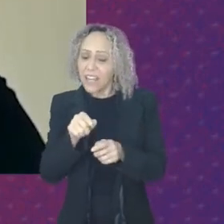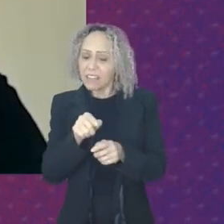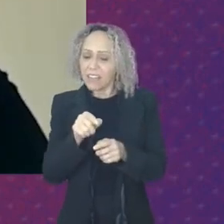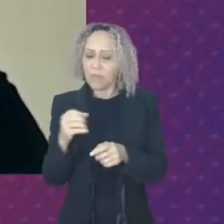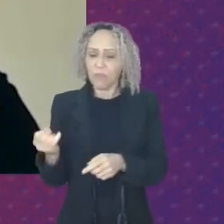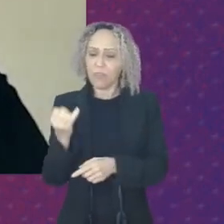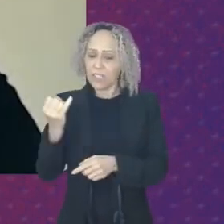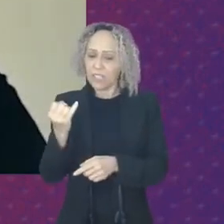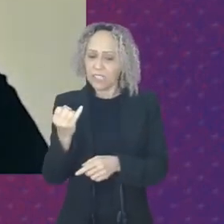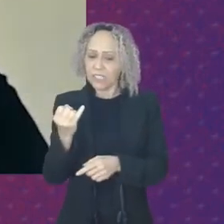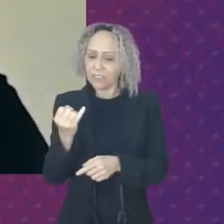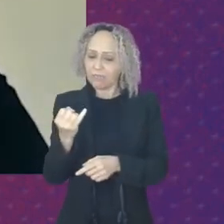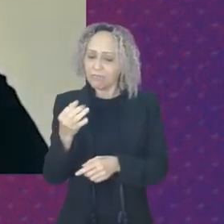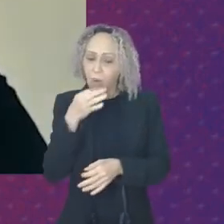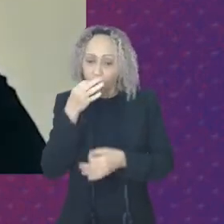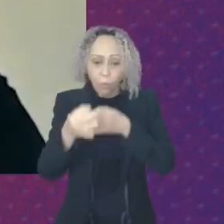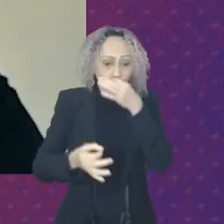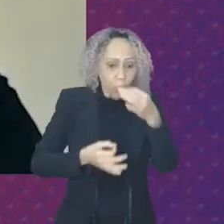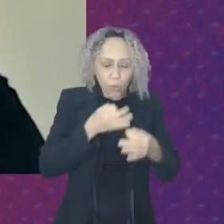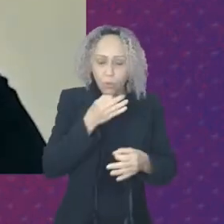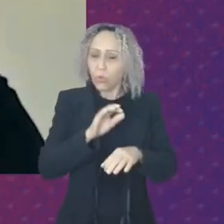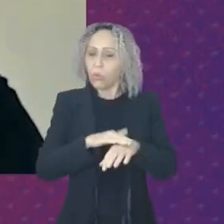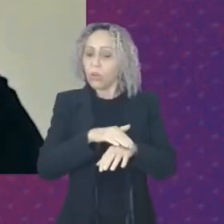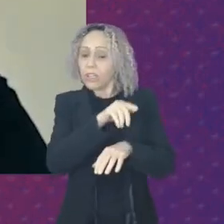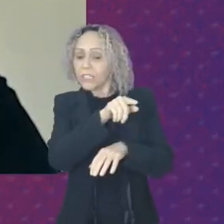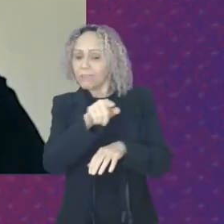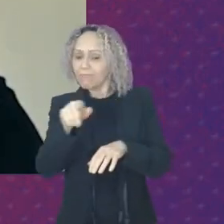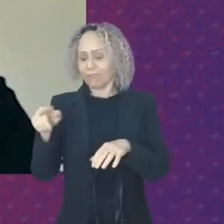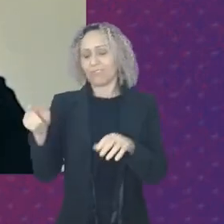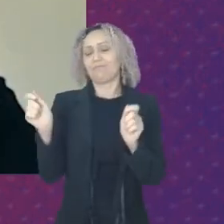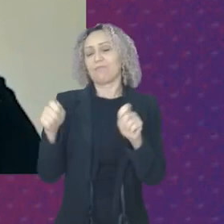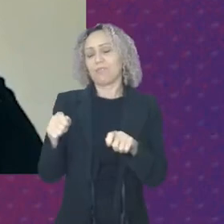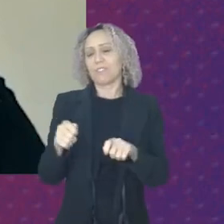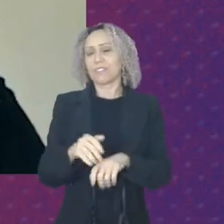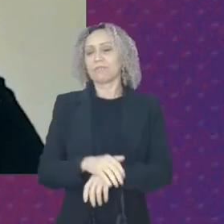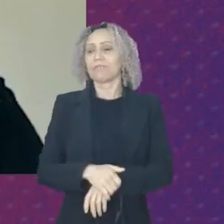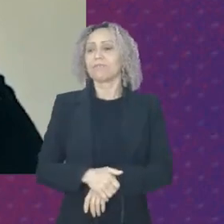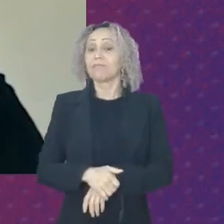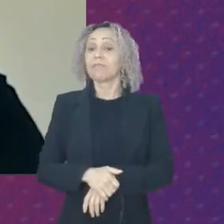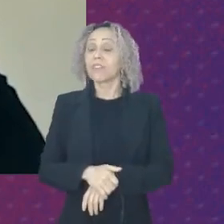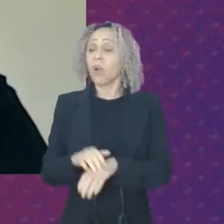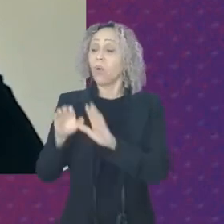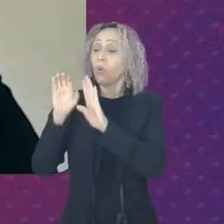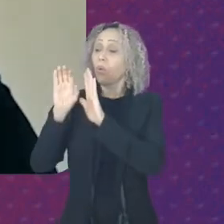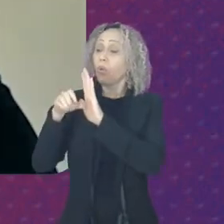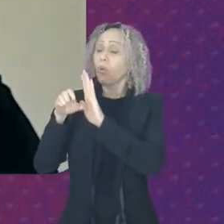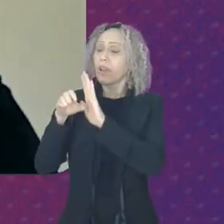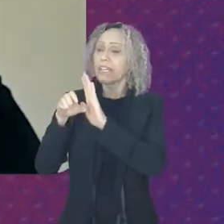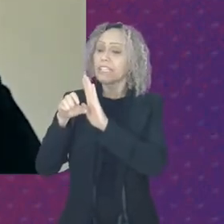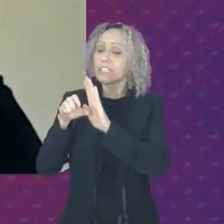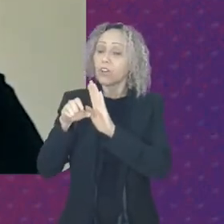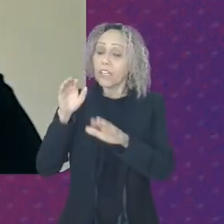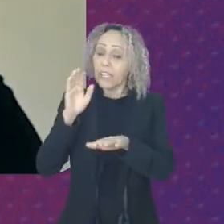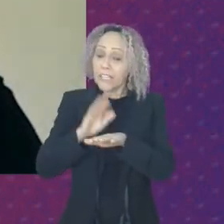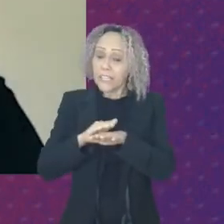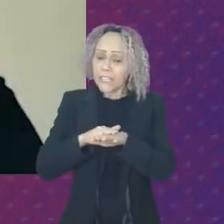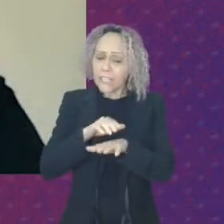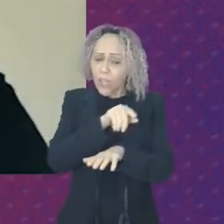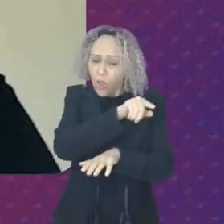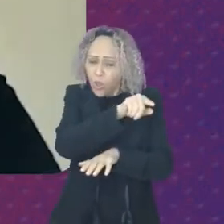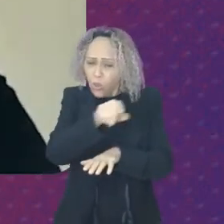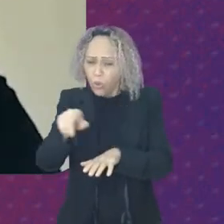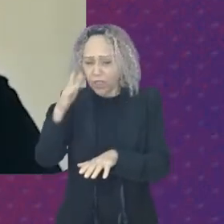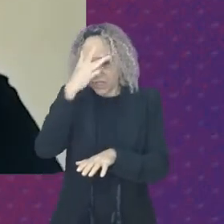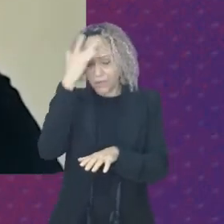discurso. A gente pode pegar esse conteúdo de interesse público e transformá-lo em mais uma ferramenta de